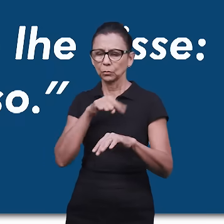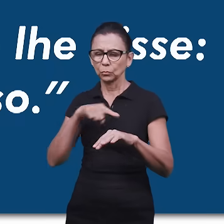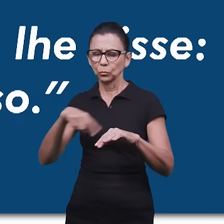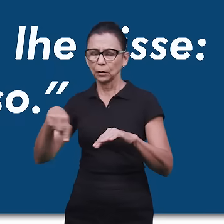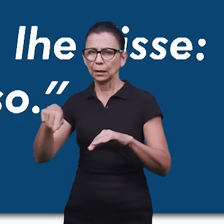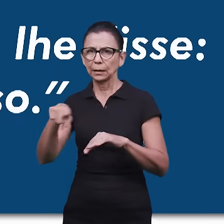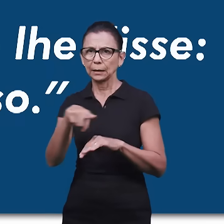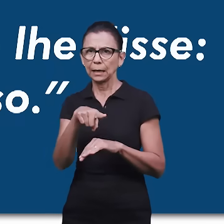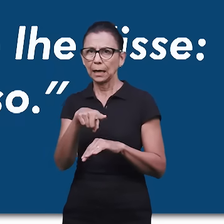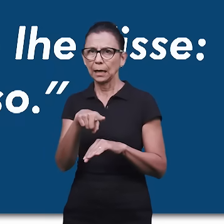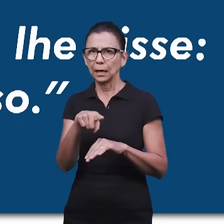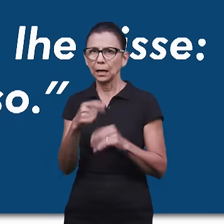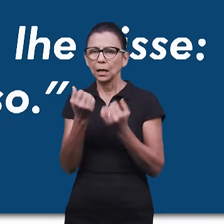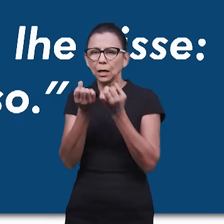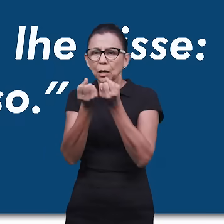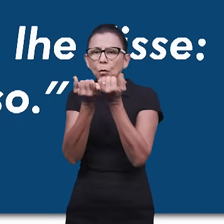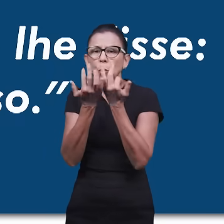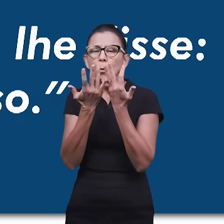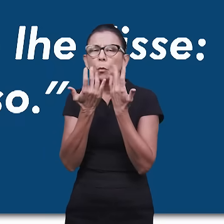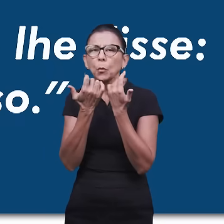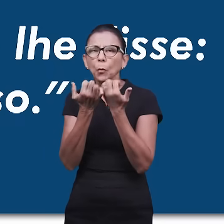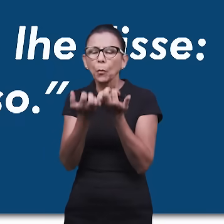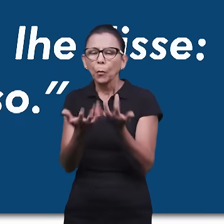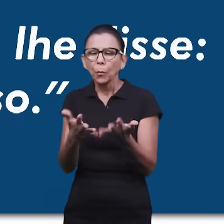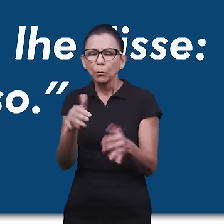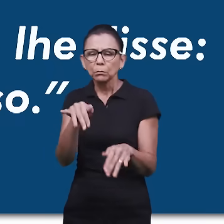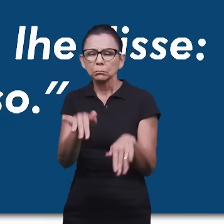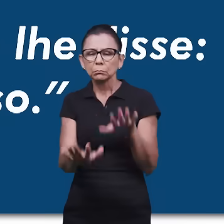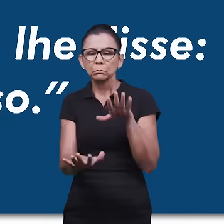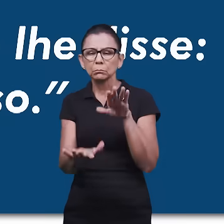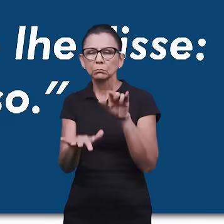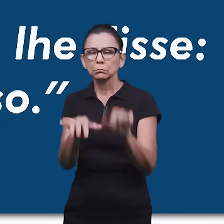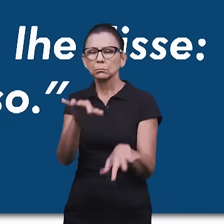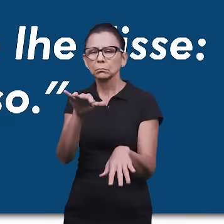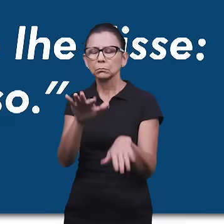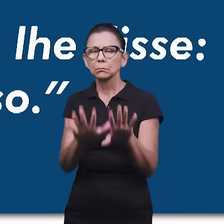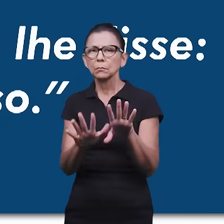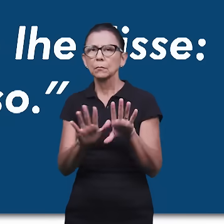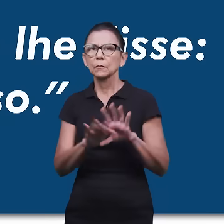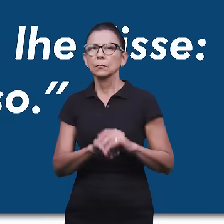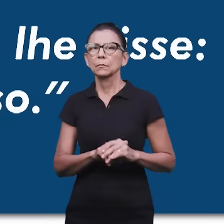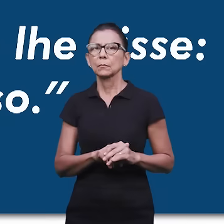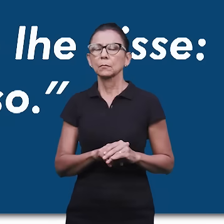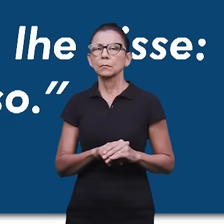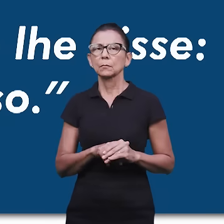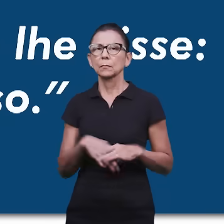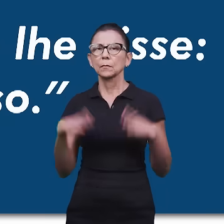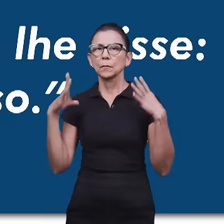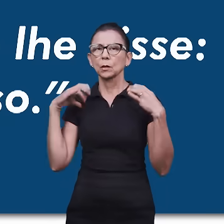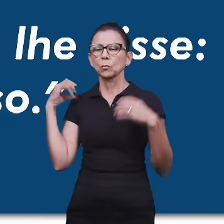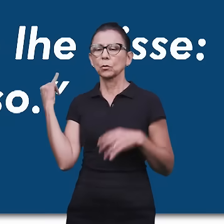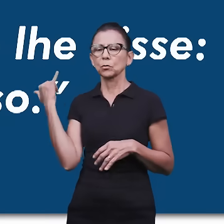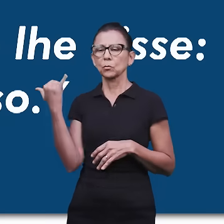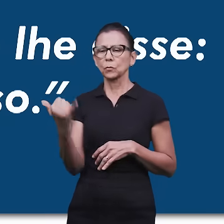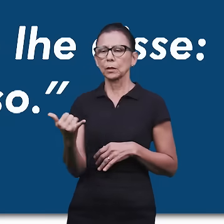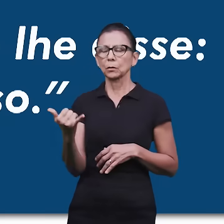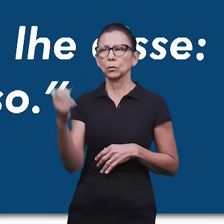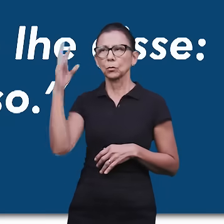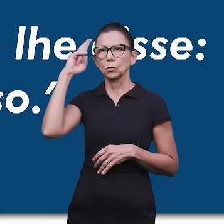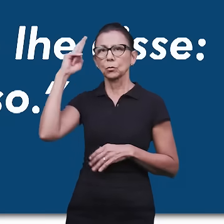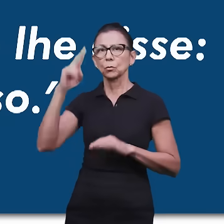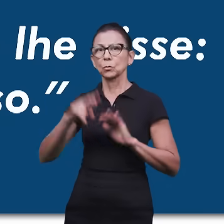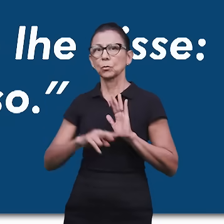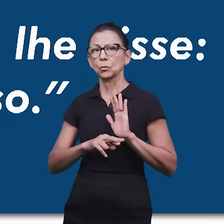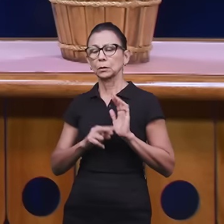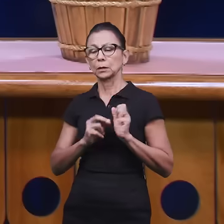dos midianitas. Então o anjo do Senhor lhe apareceu e lhe disse: o Senhor é contigo, varão